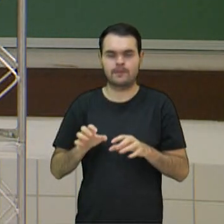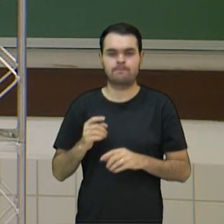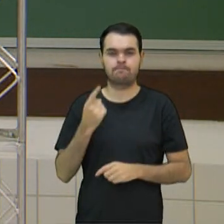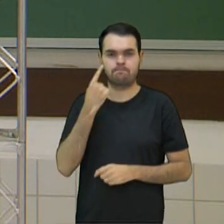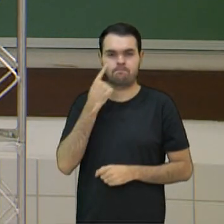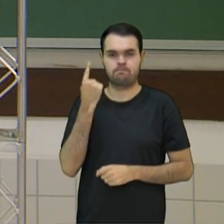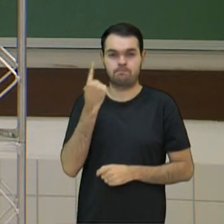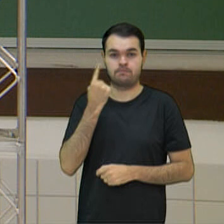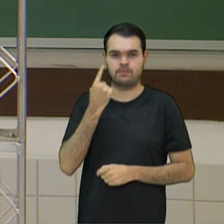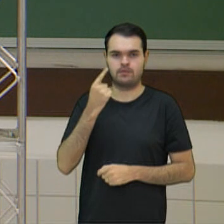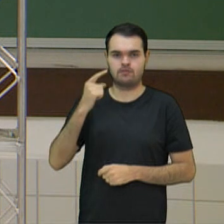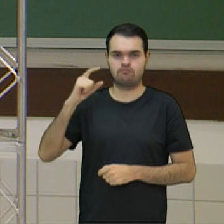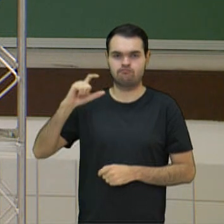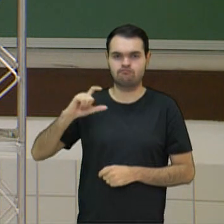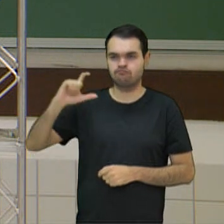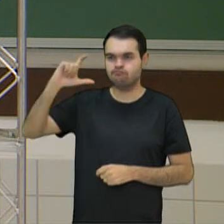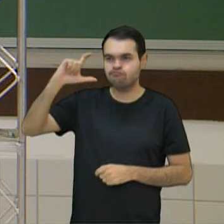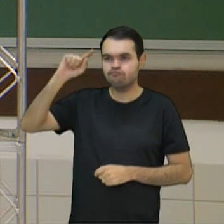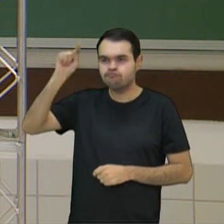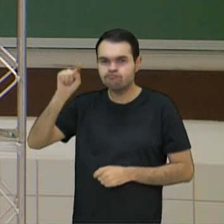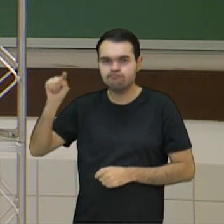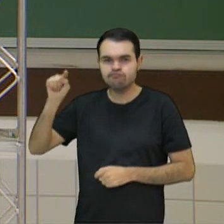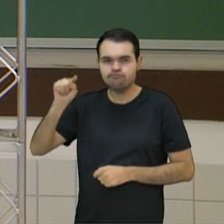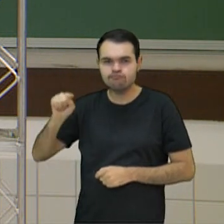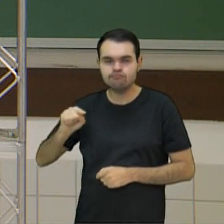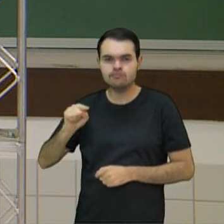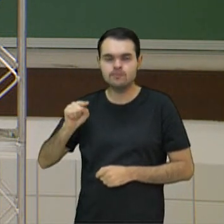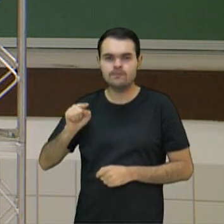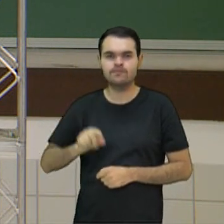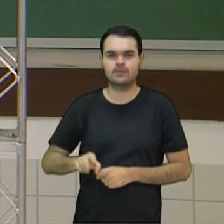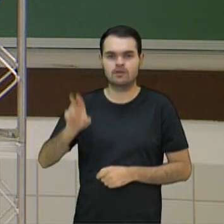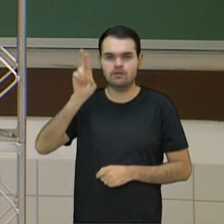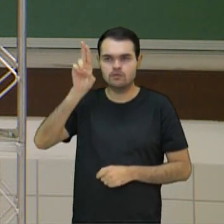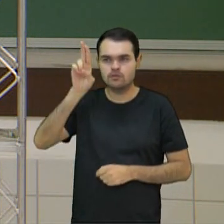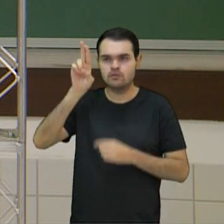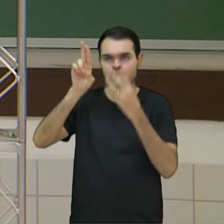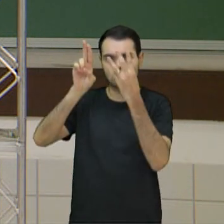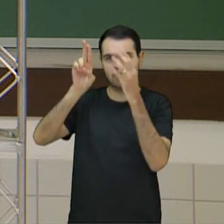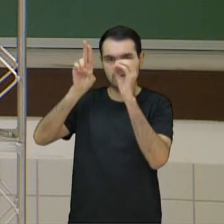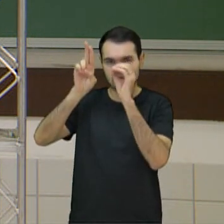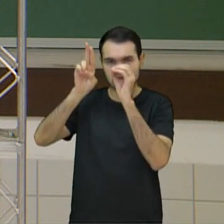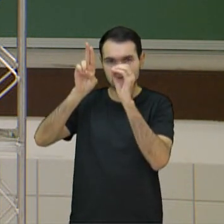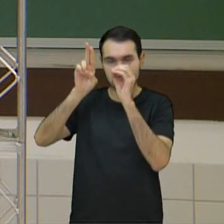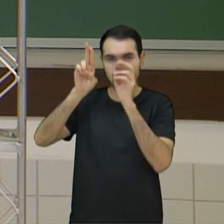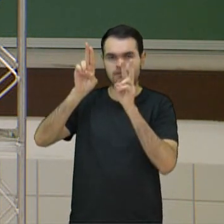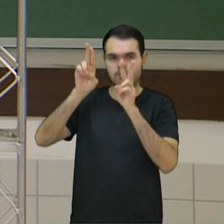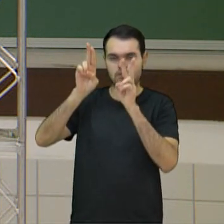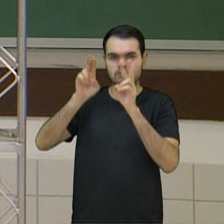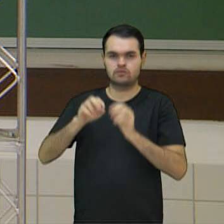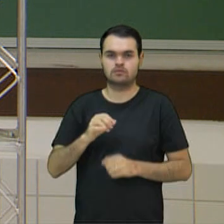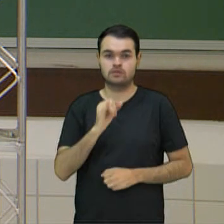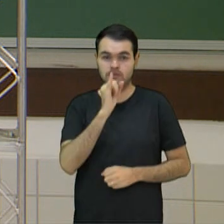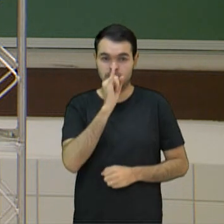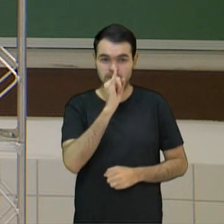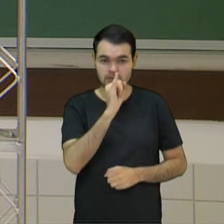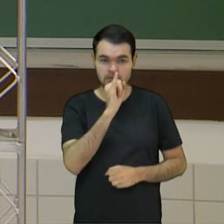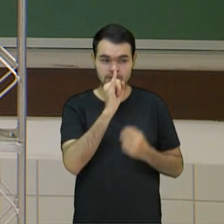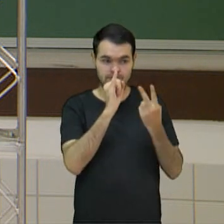No primeiro caso, né, quando a tensão for de 40 volts e a corrente for de 20